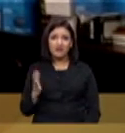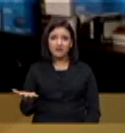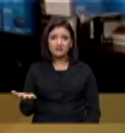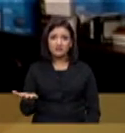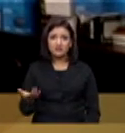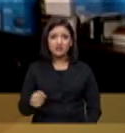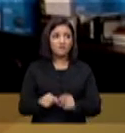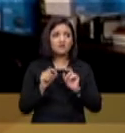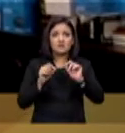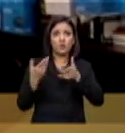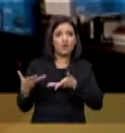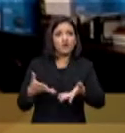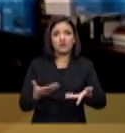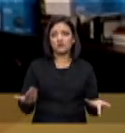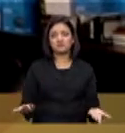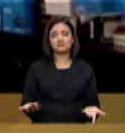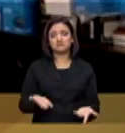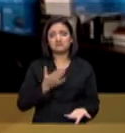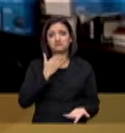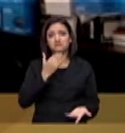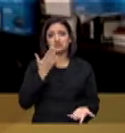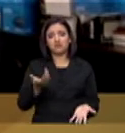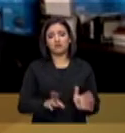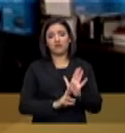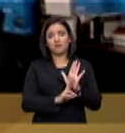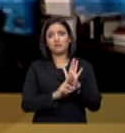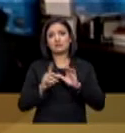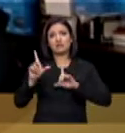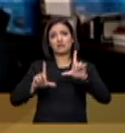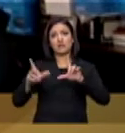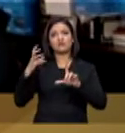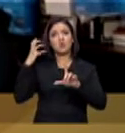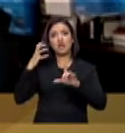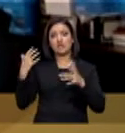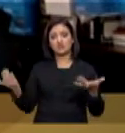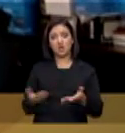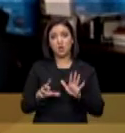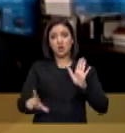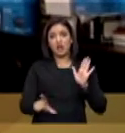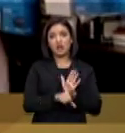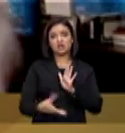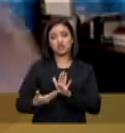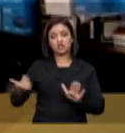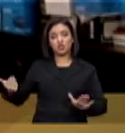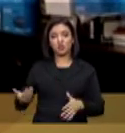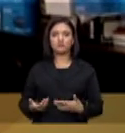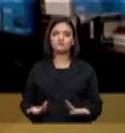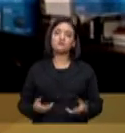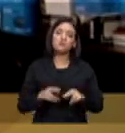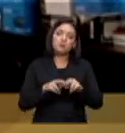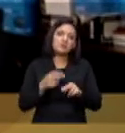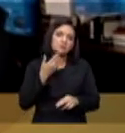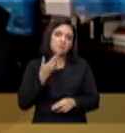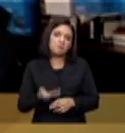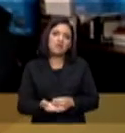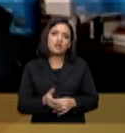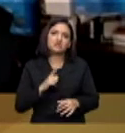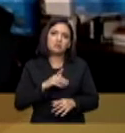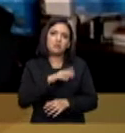seja julgada, seja reconhecido que perdeu o objeto, seja julgada prejudicada. Na questão da